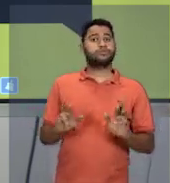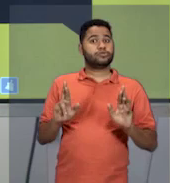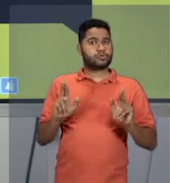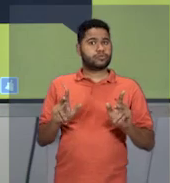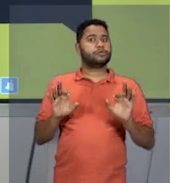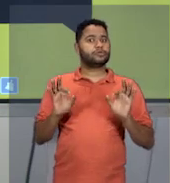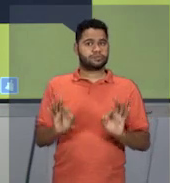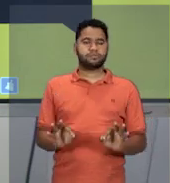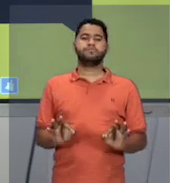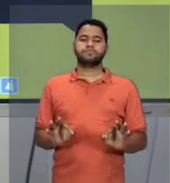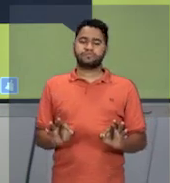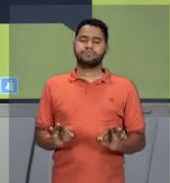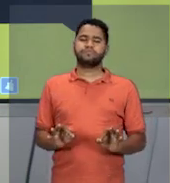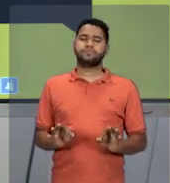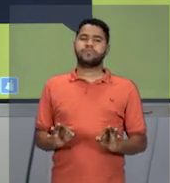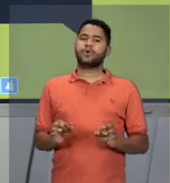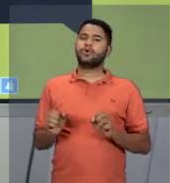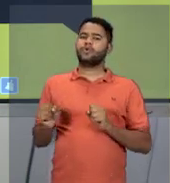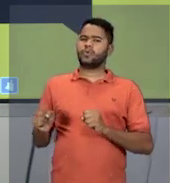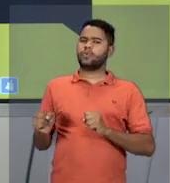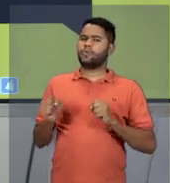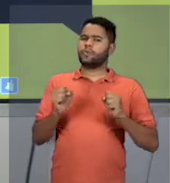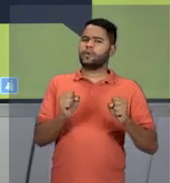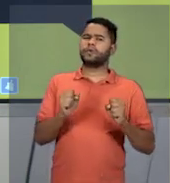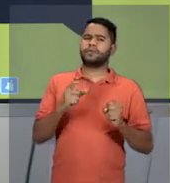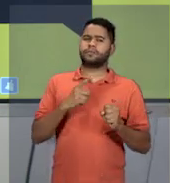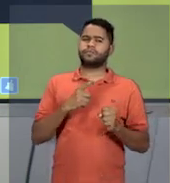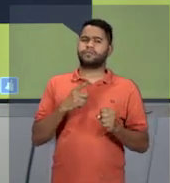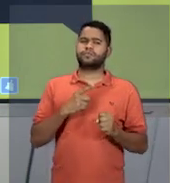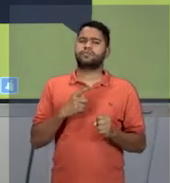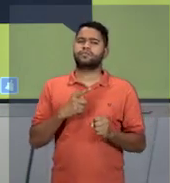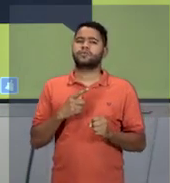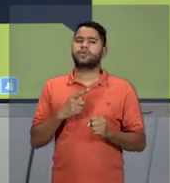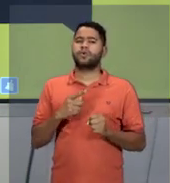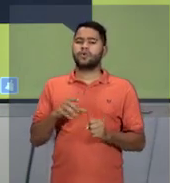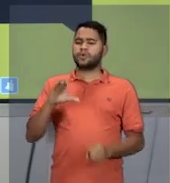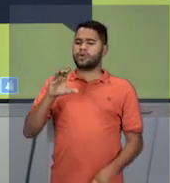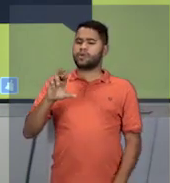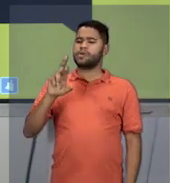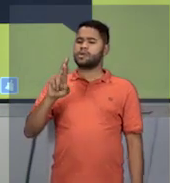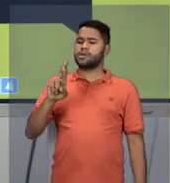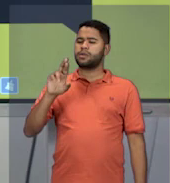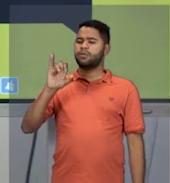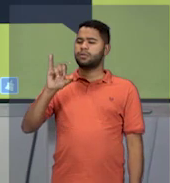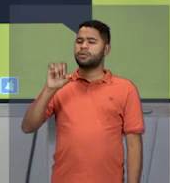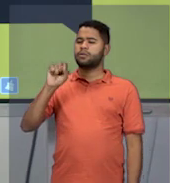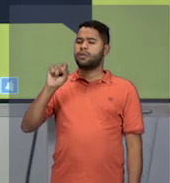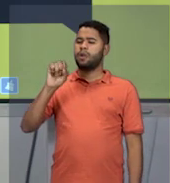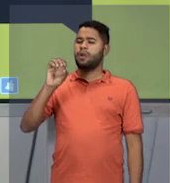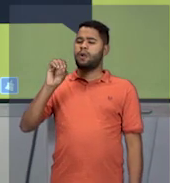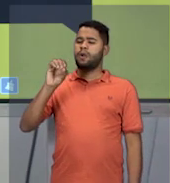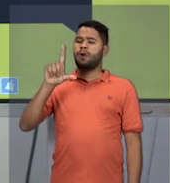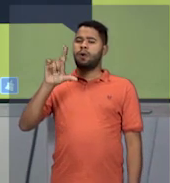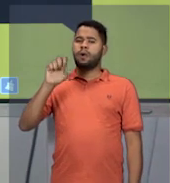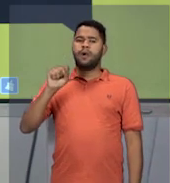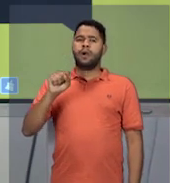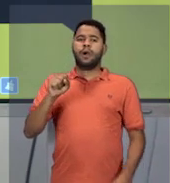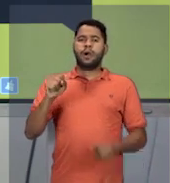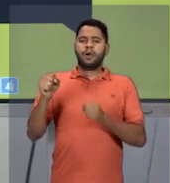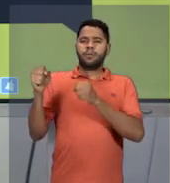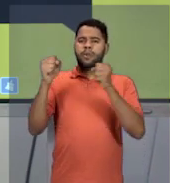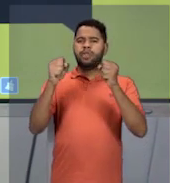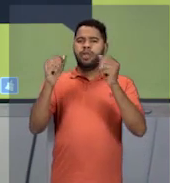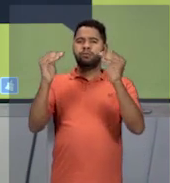diferença enorme do poder que aquela pessoa teria. Porque os crioulos, eles tinham menos poder político do que